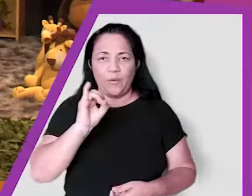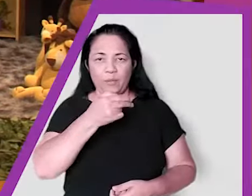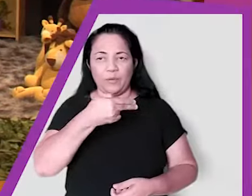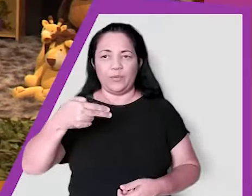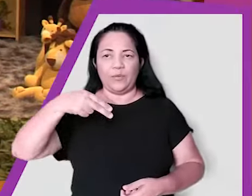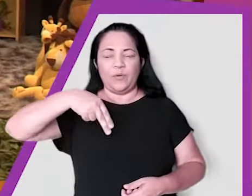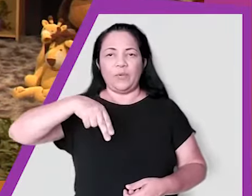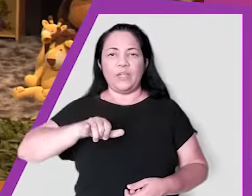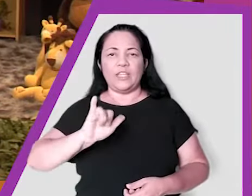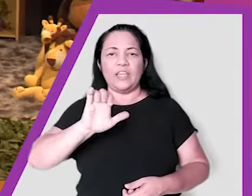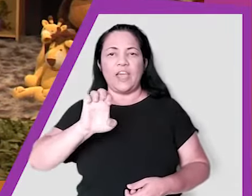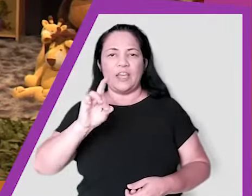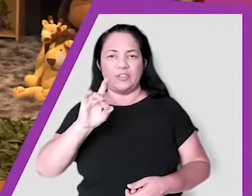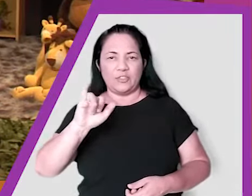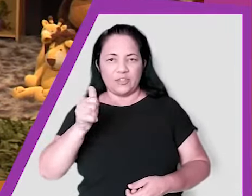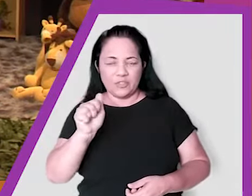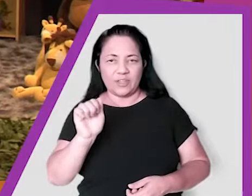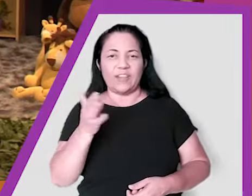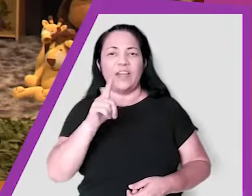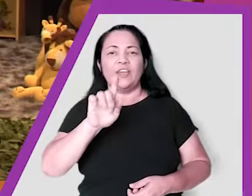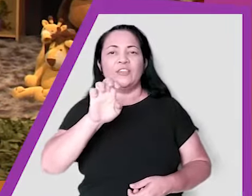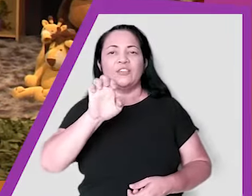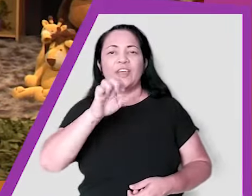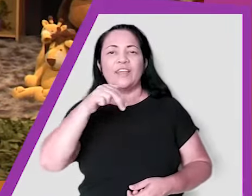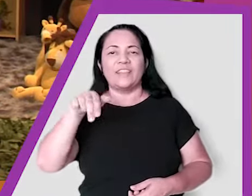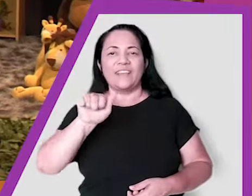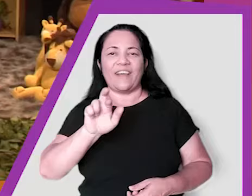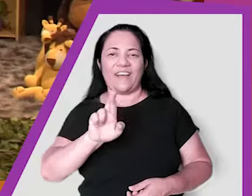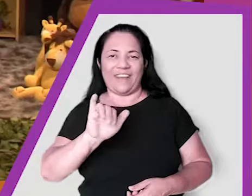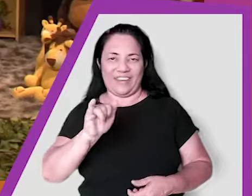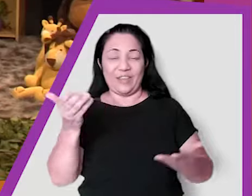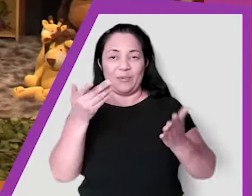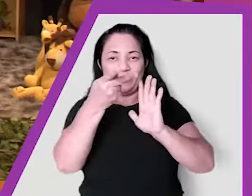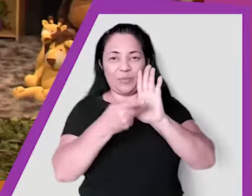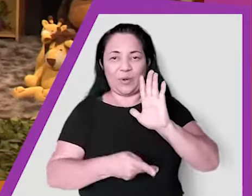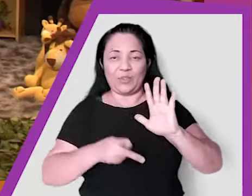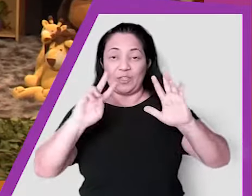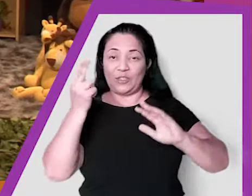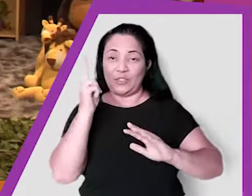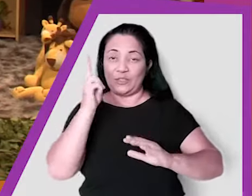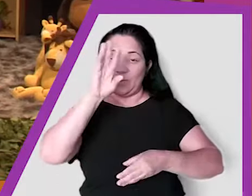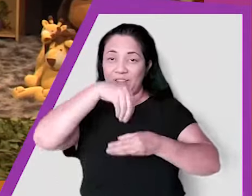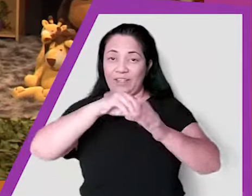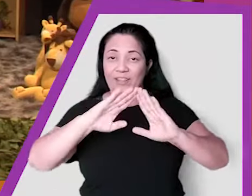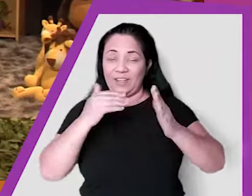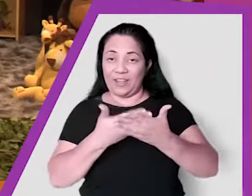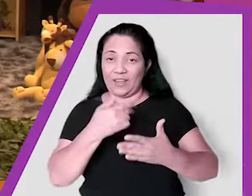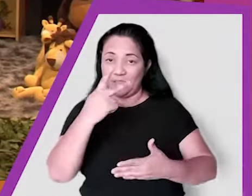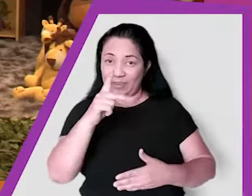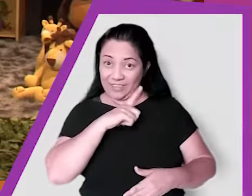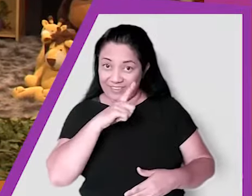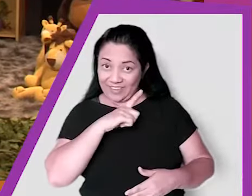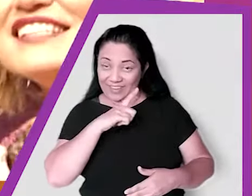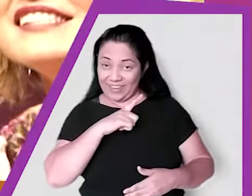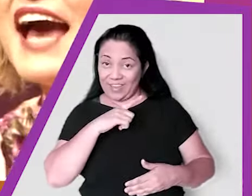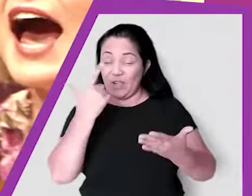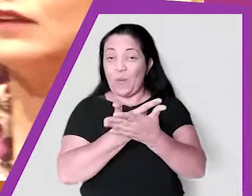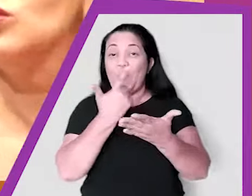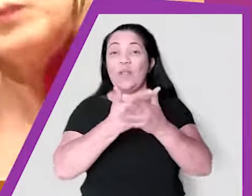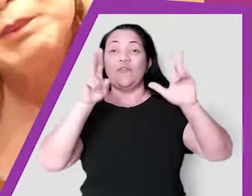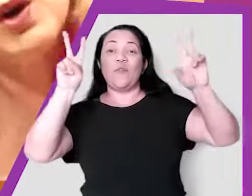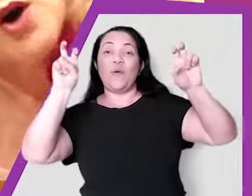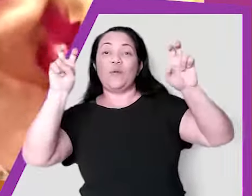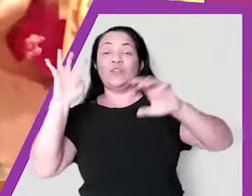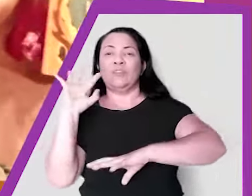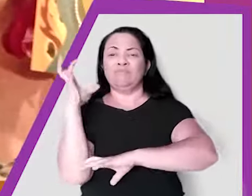eu sou Niedja Genari, contadora de histórias, e esse é o projeto Histórias na Sua Escola. E a história de hoje é esse aqui, ó,